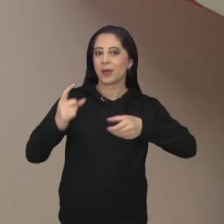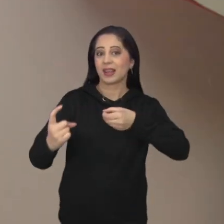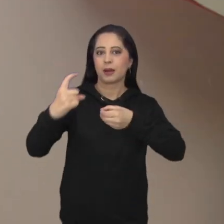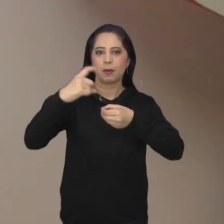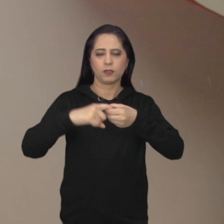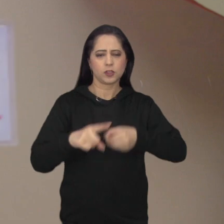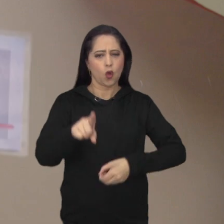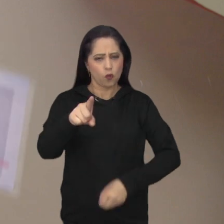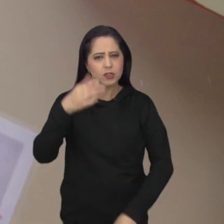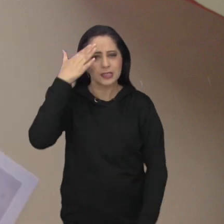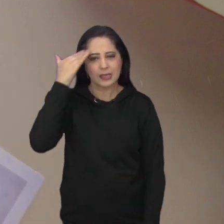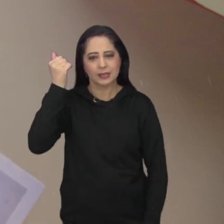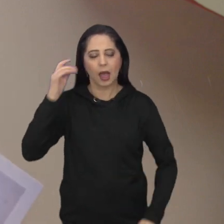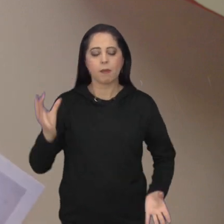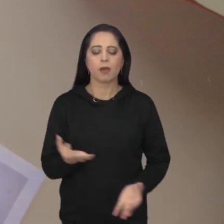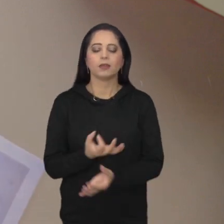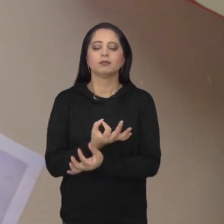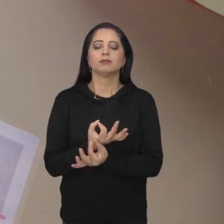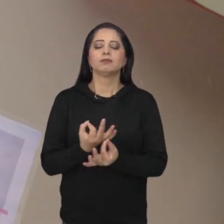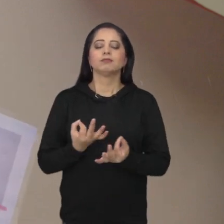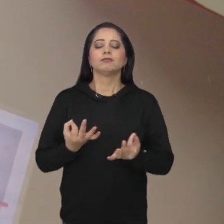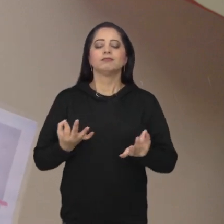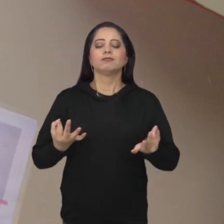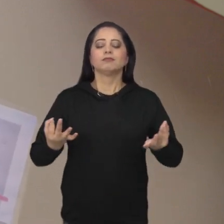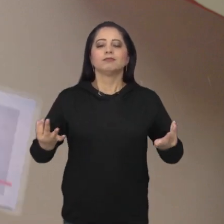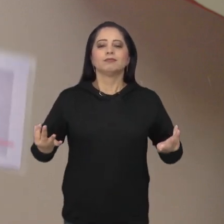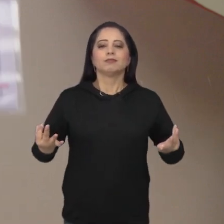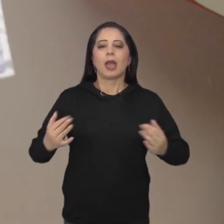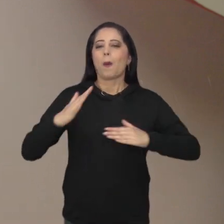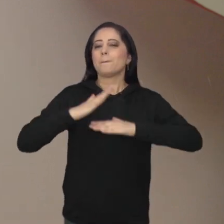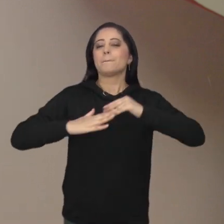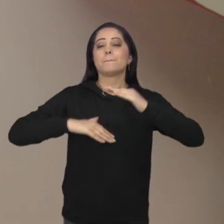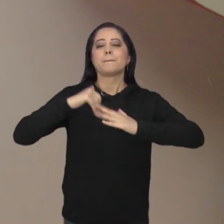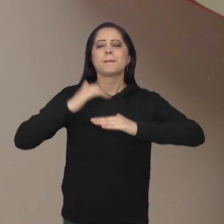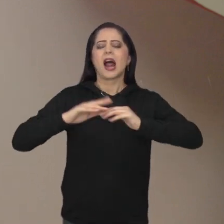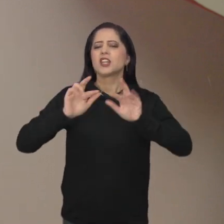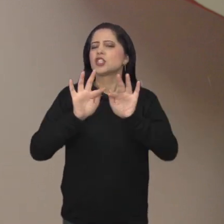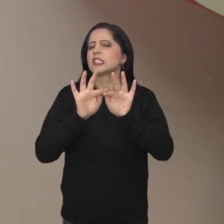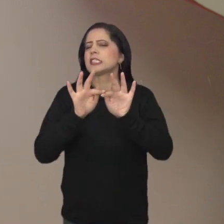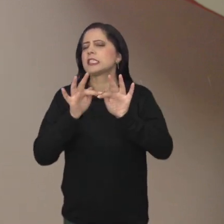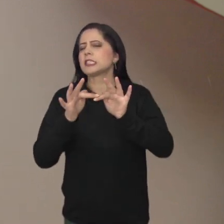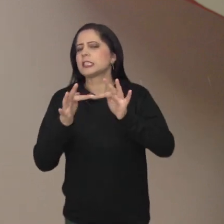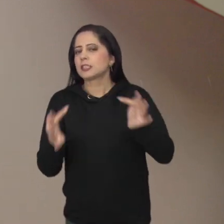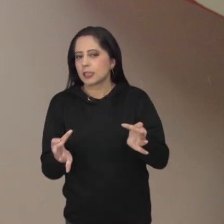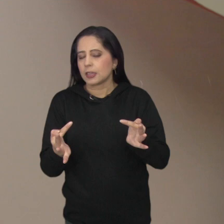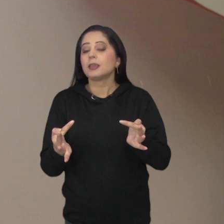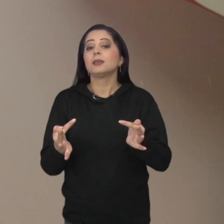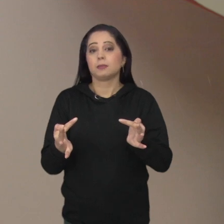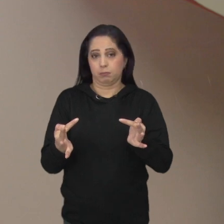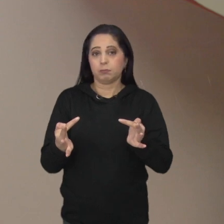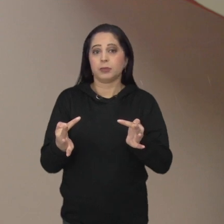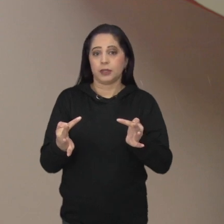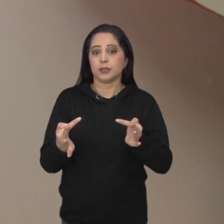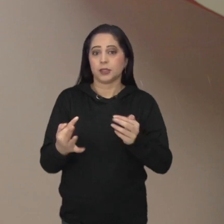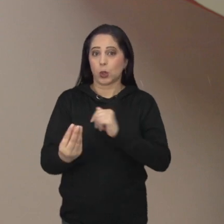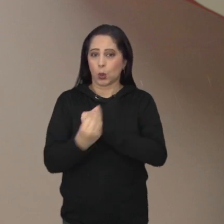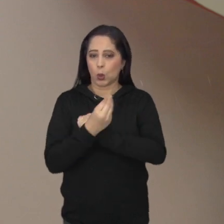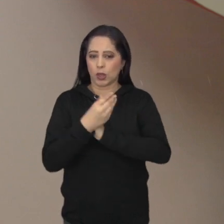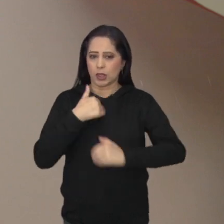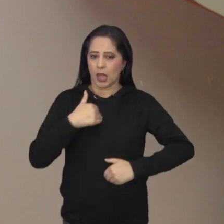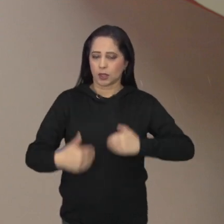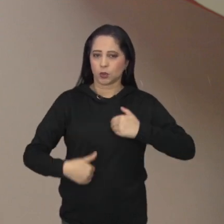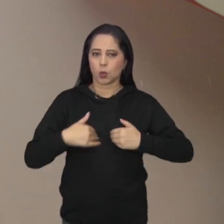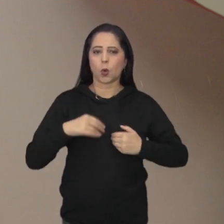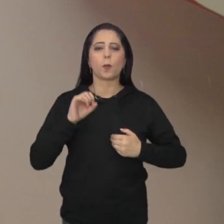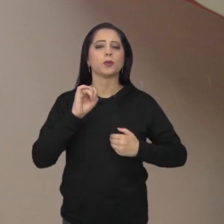Estamos de volta. Você sabia que meditar pode ser uma prática simples para manter o equilíbrio perante as atividades do dia a